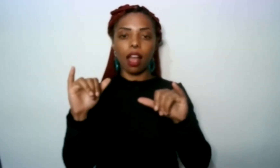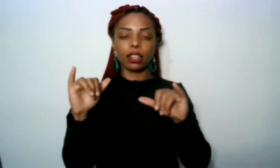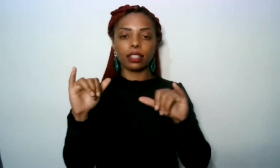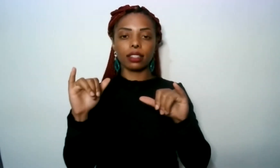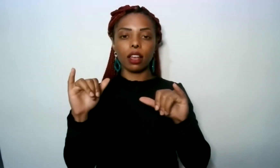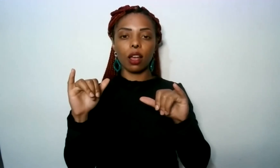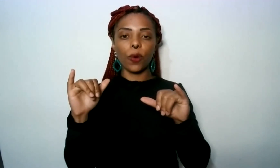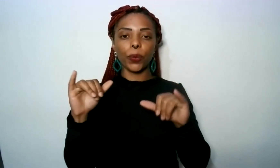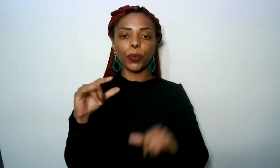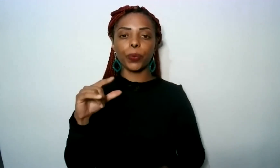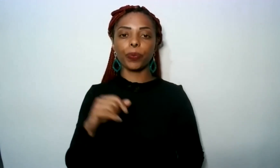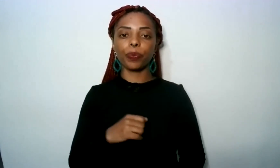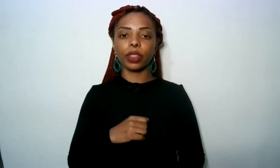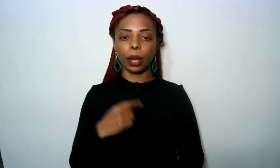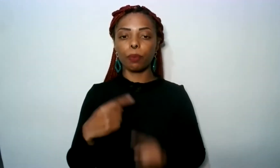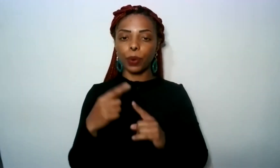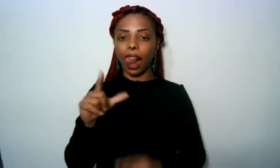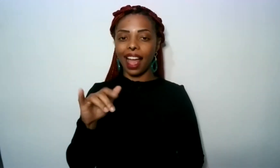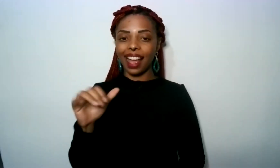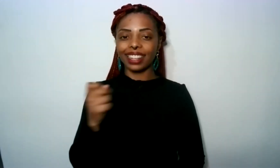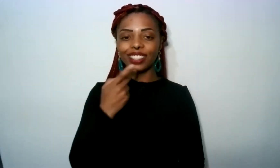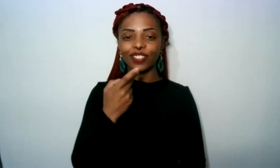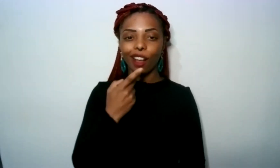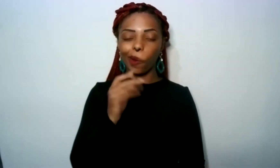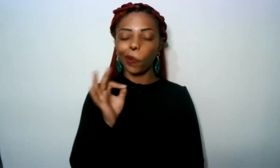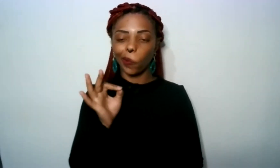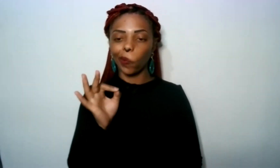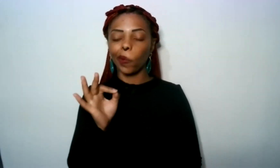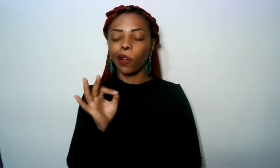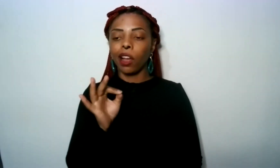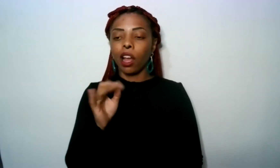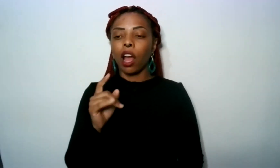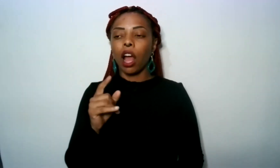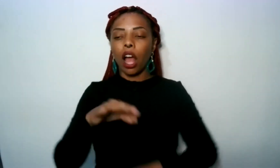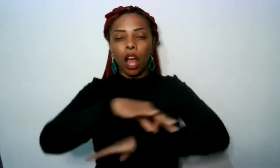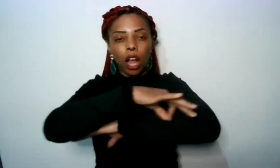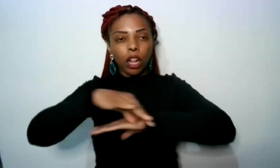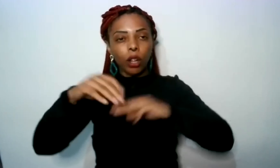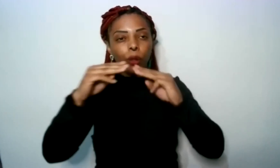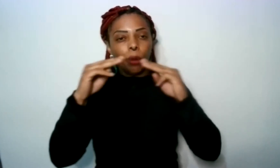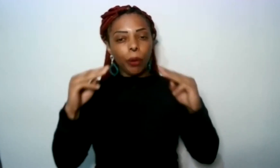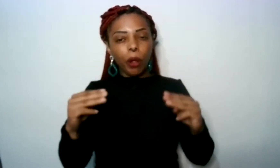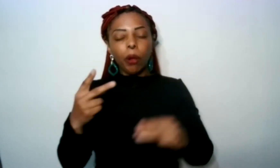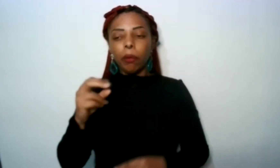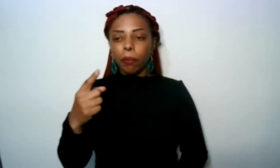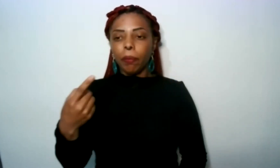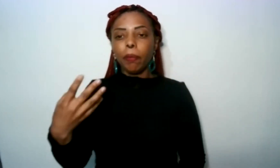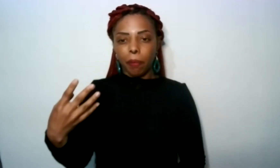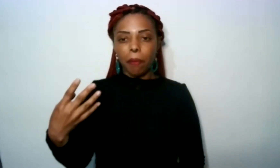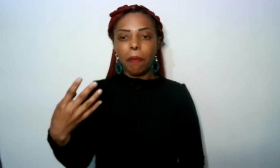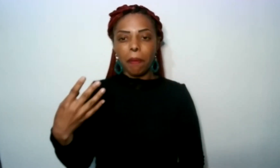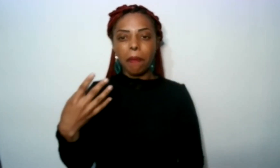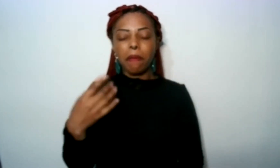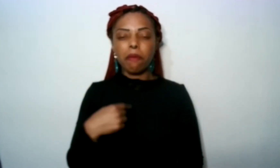a a Laís mencionou a arquitetura do museu em 2014 a fundação fez